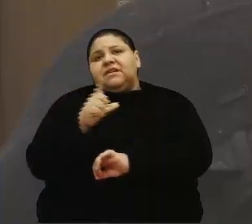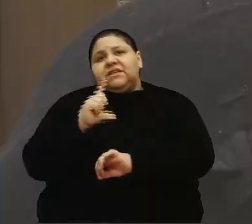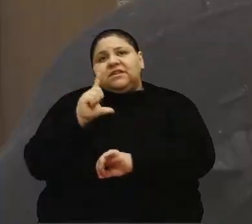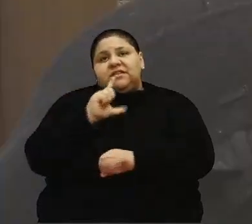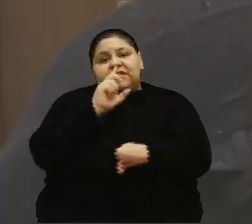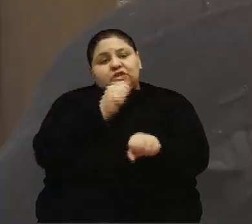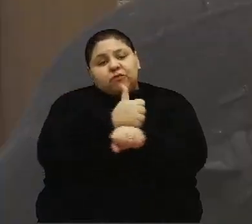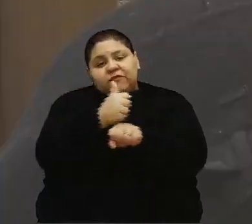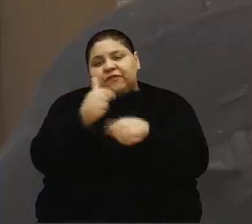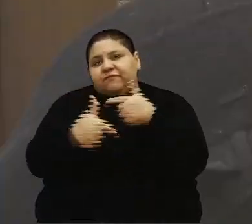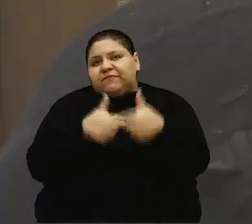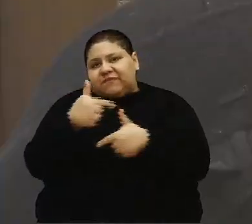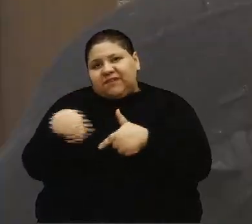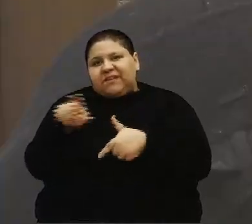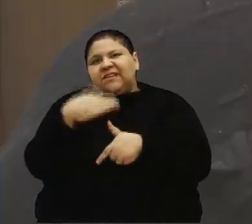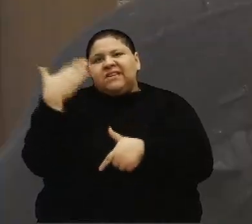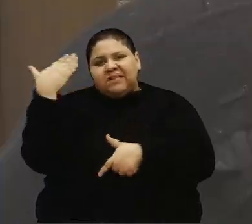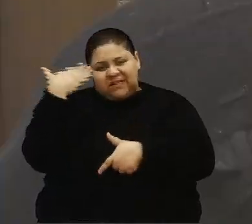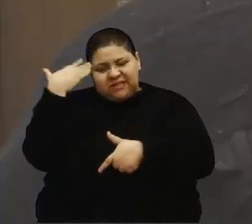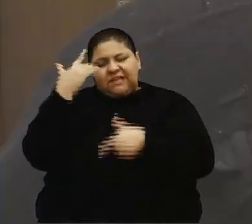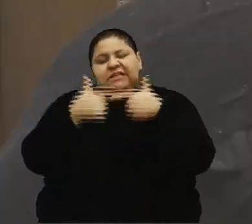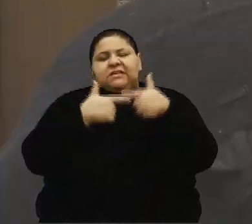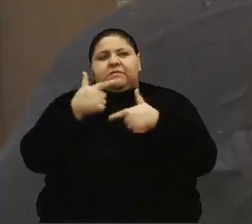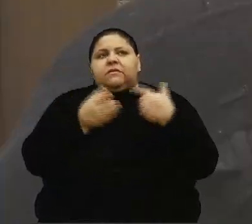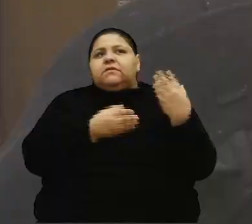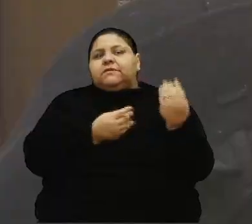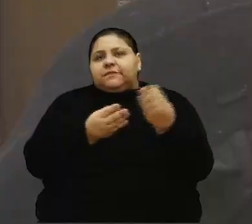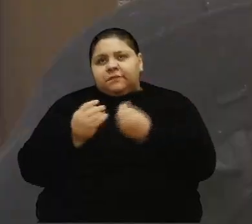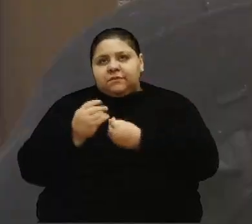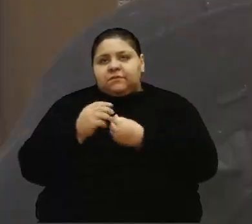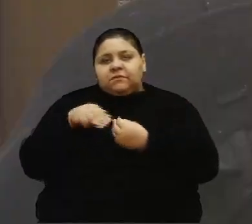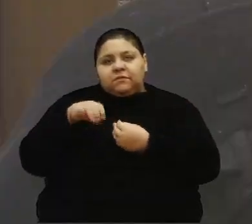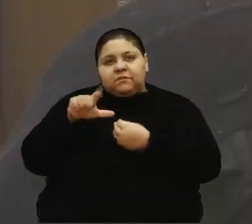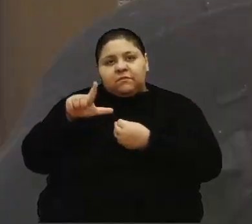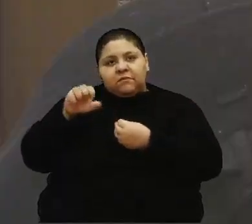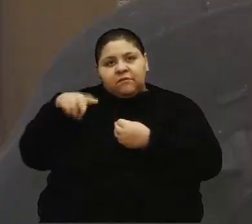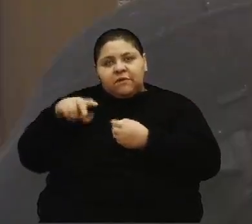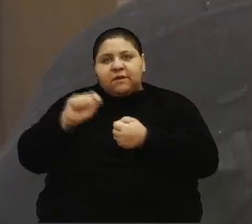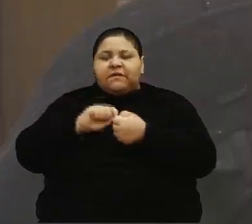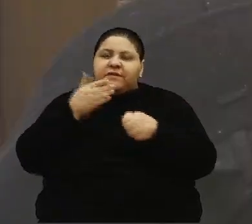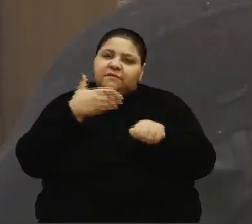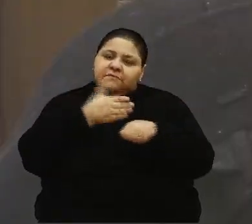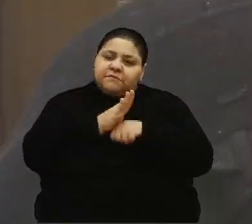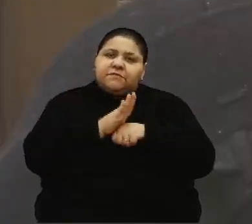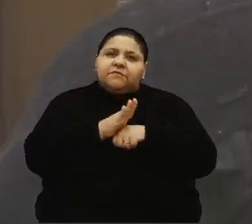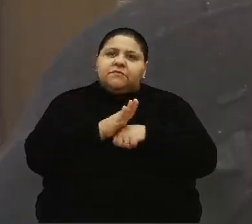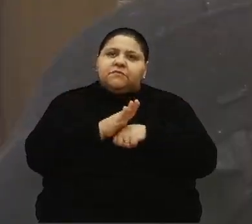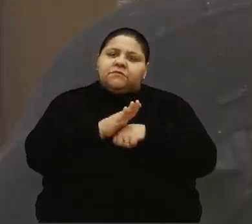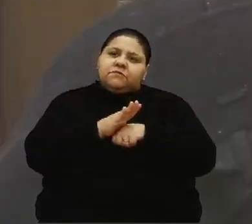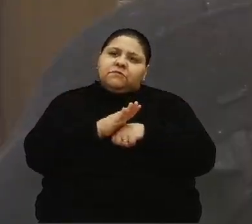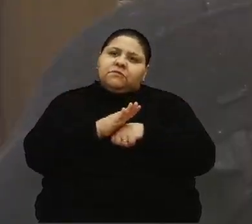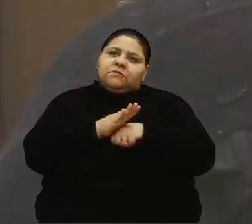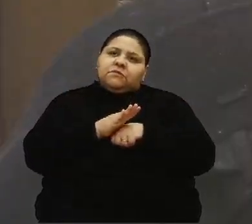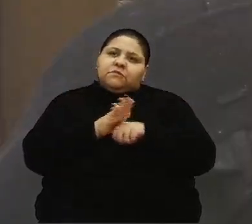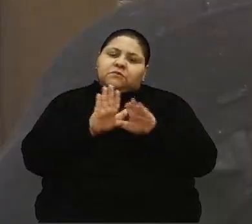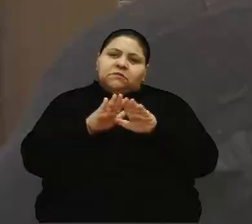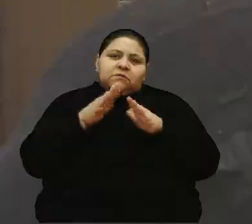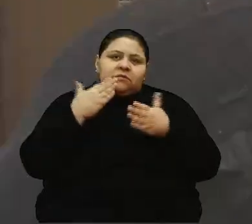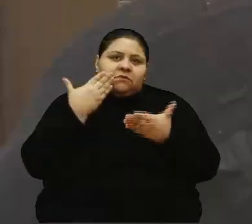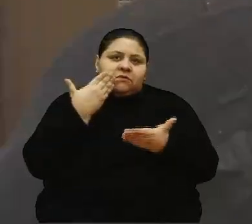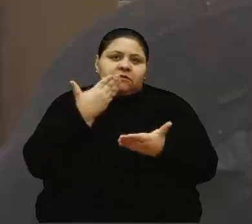guardas municipais. E a gente sabe que a guarda trabalha muito. A Milene, que faz parte da questão da escolar, né?